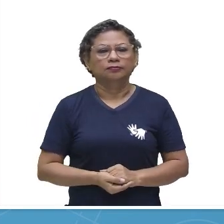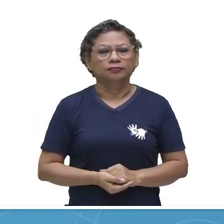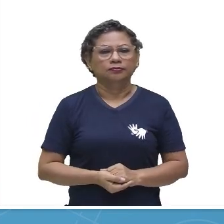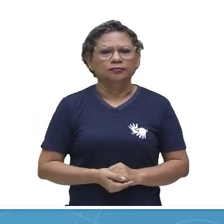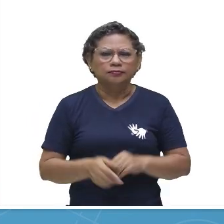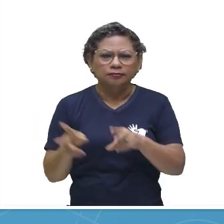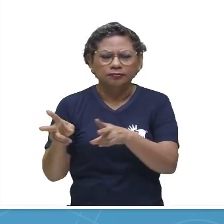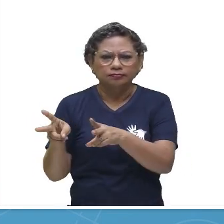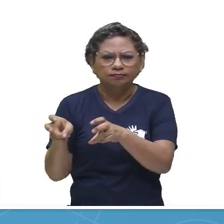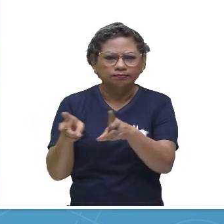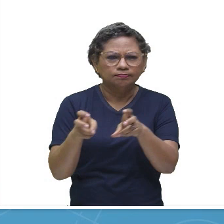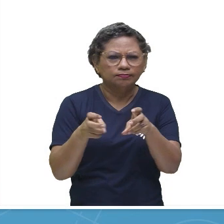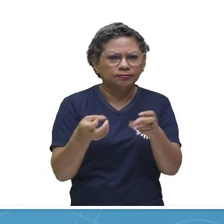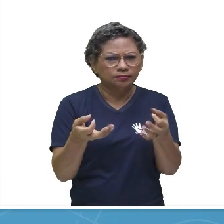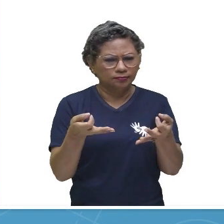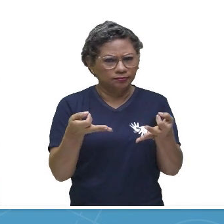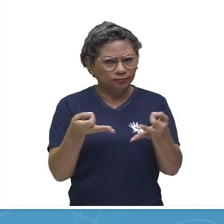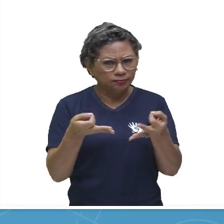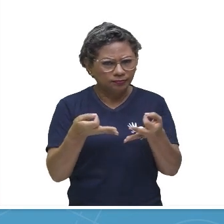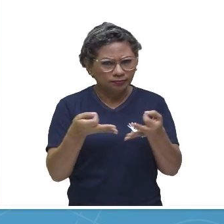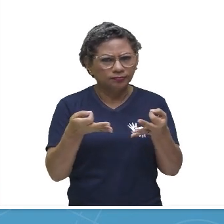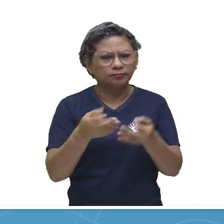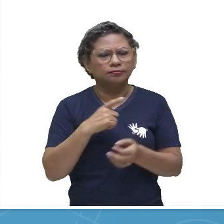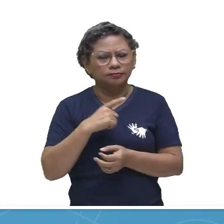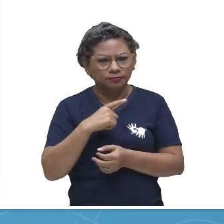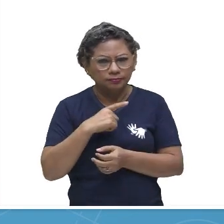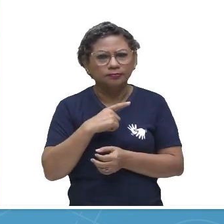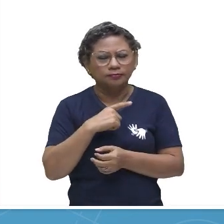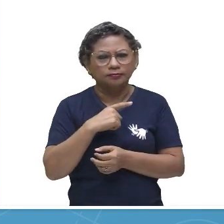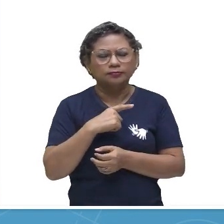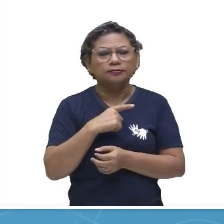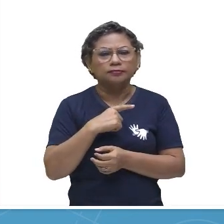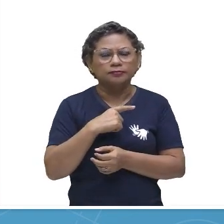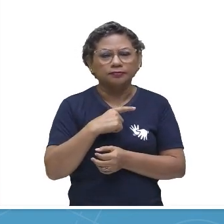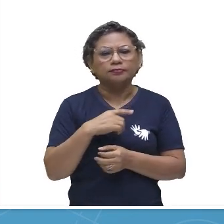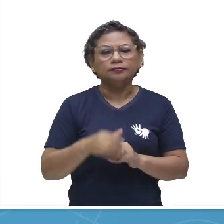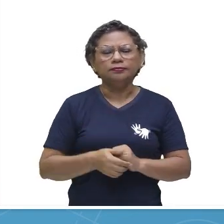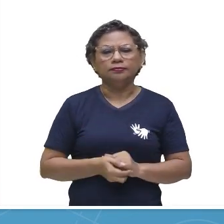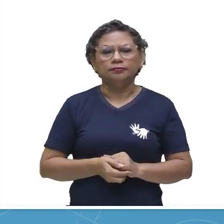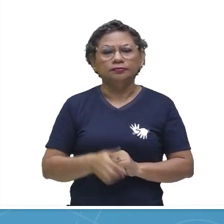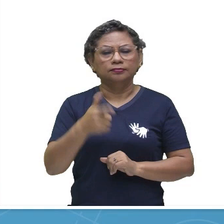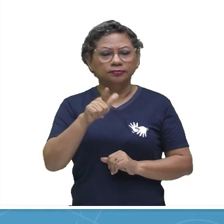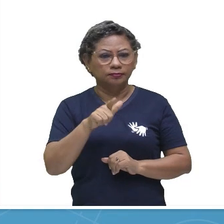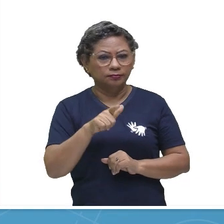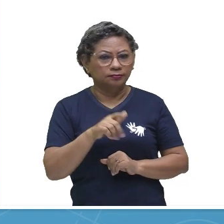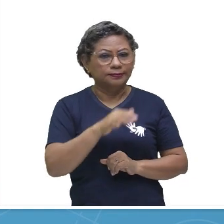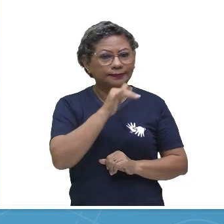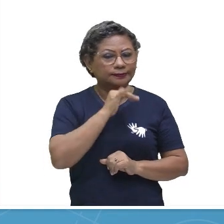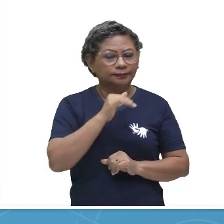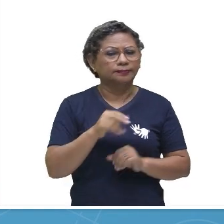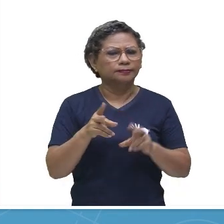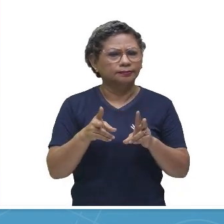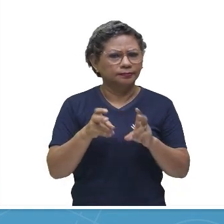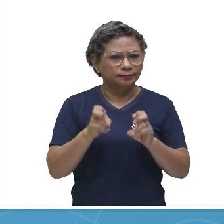resolva a expressão envolvendo propriedades da potência. Você pode ter aqui a seguinte situação, que